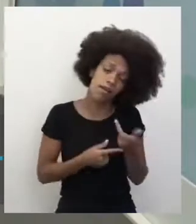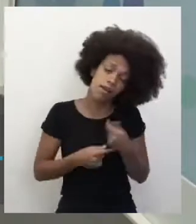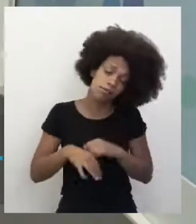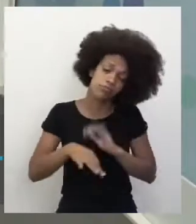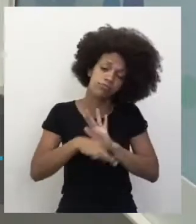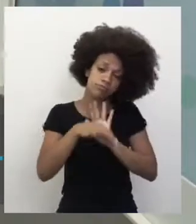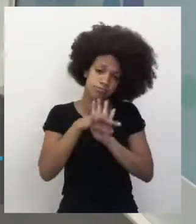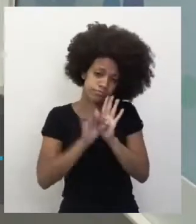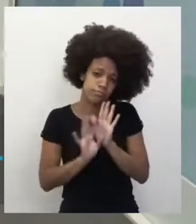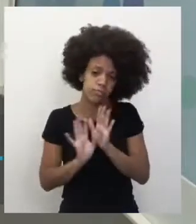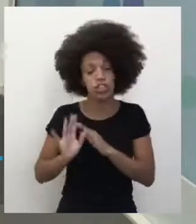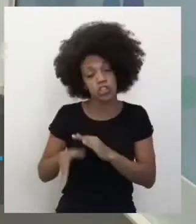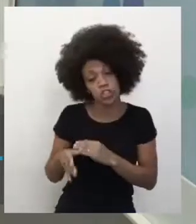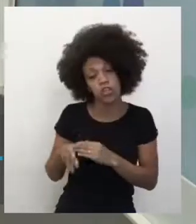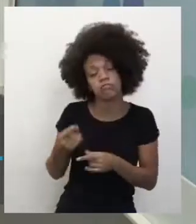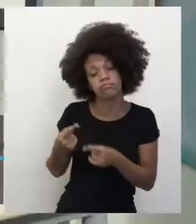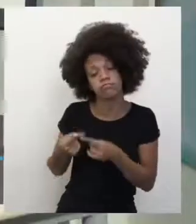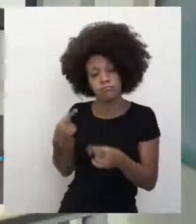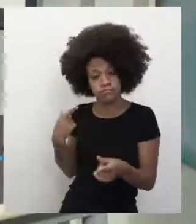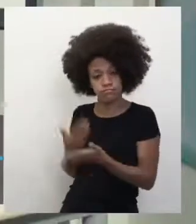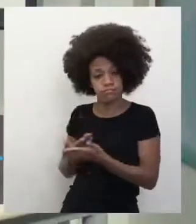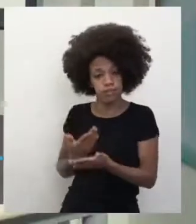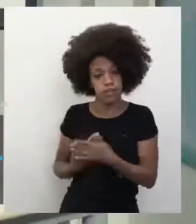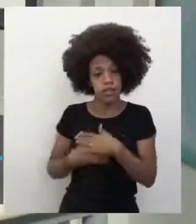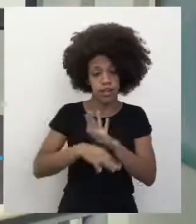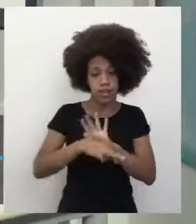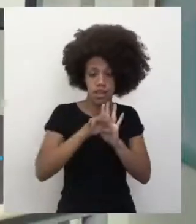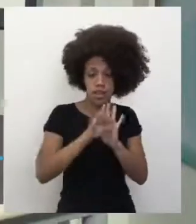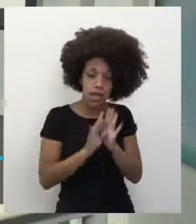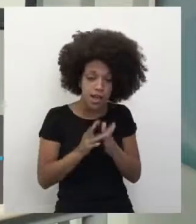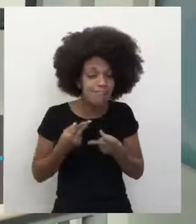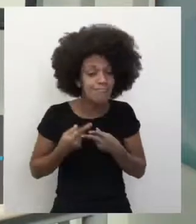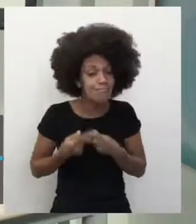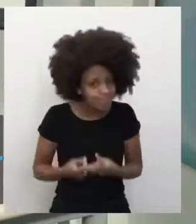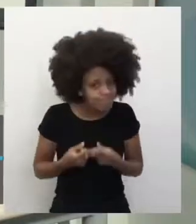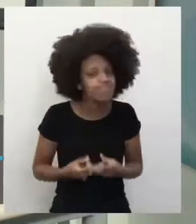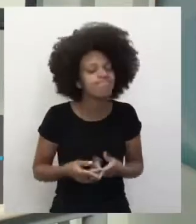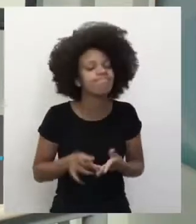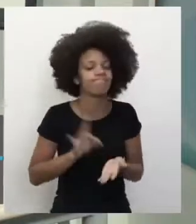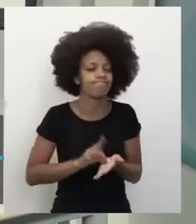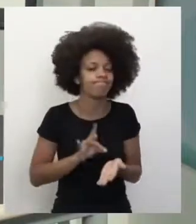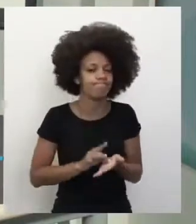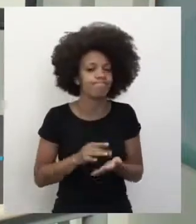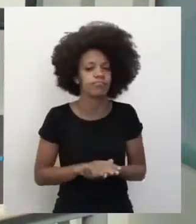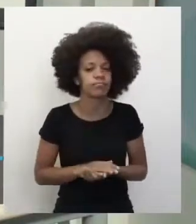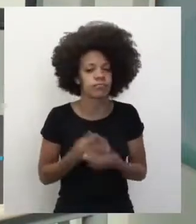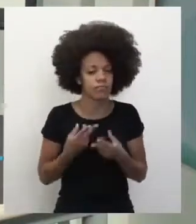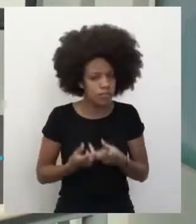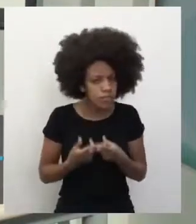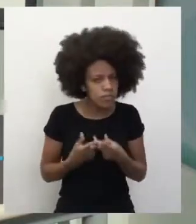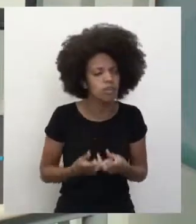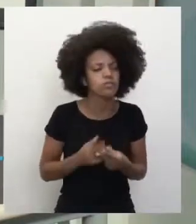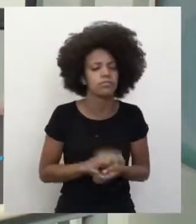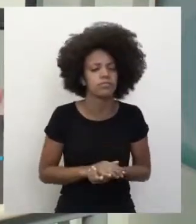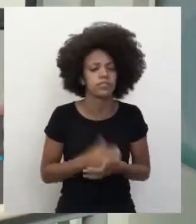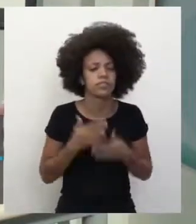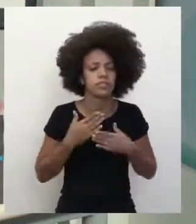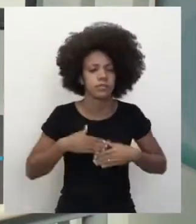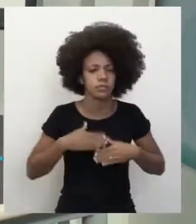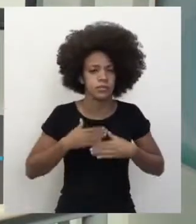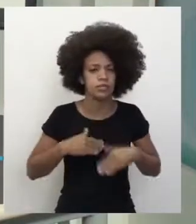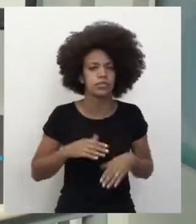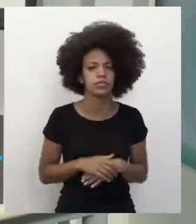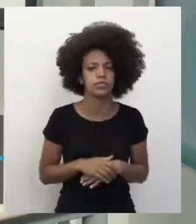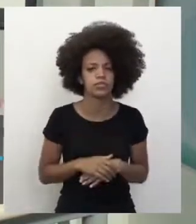a gente já tinha conversado na aula passada, é a arte da paciência mesmo. Sim. Da paciência, da precisão, da